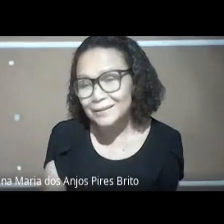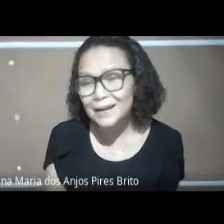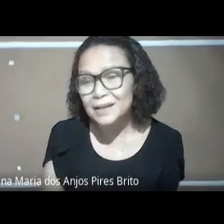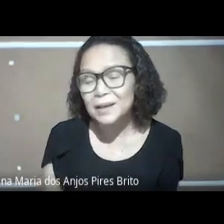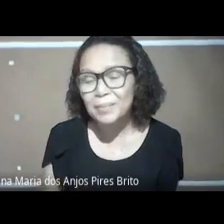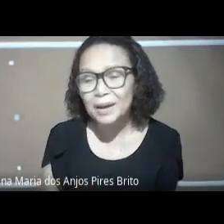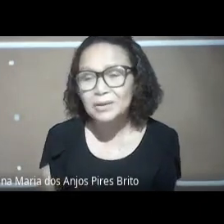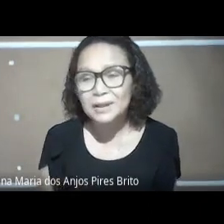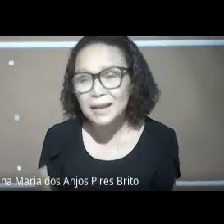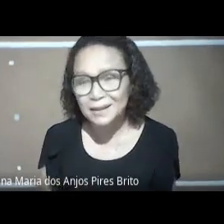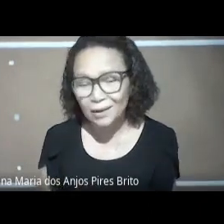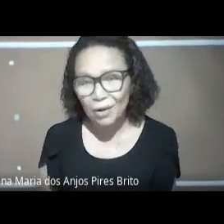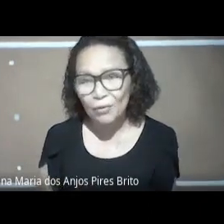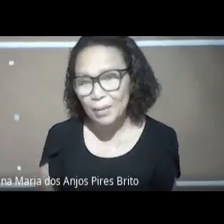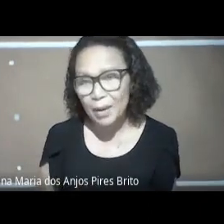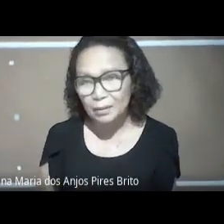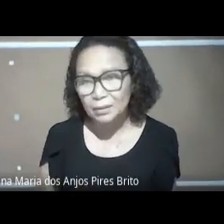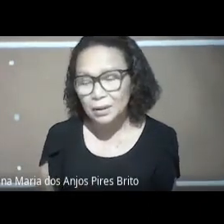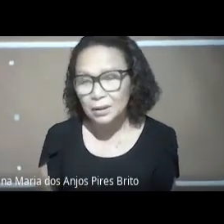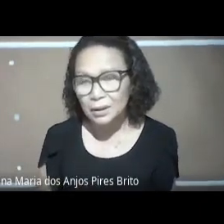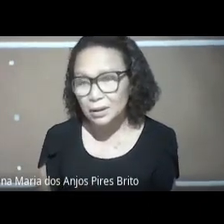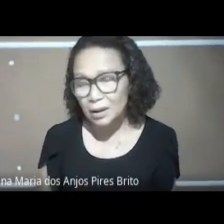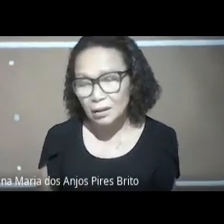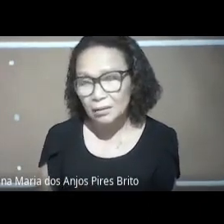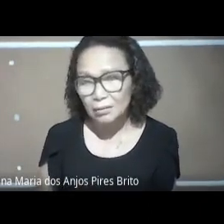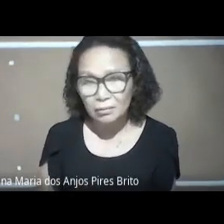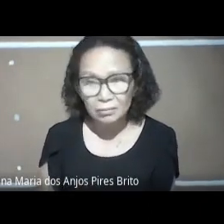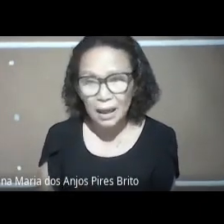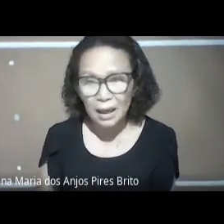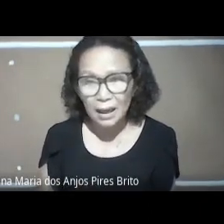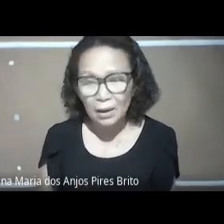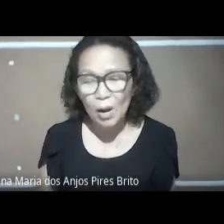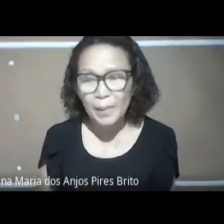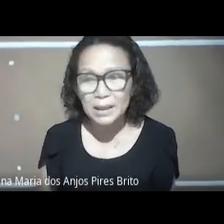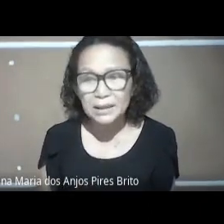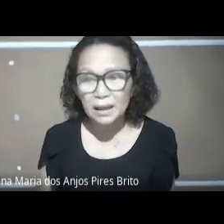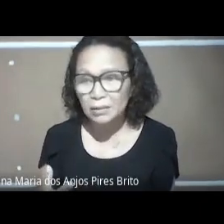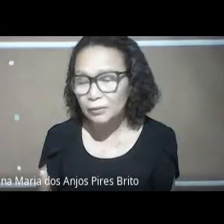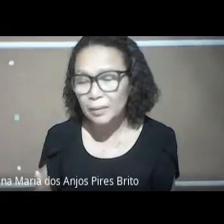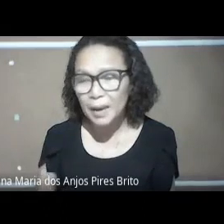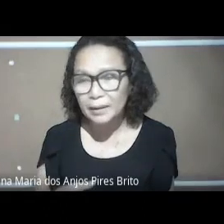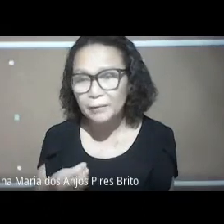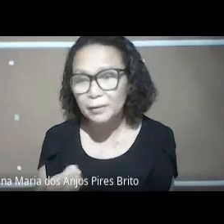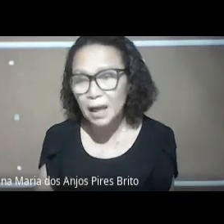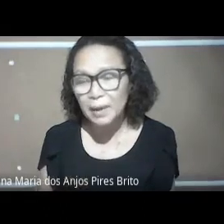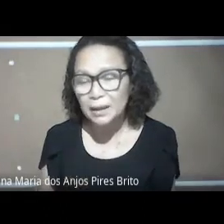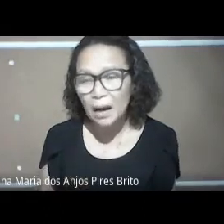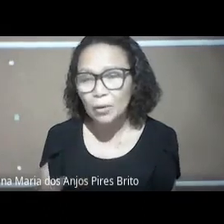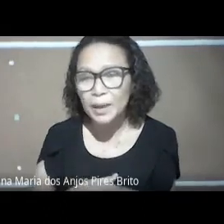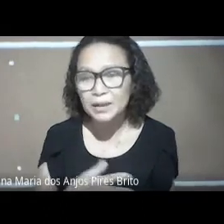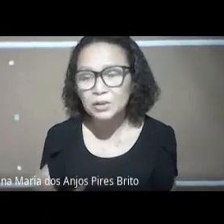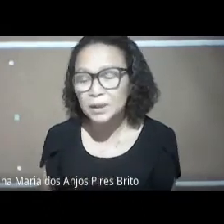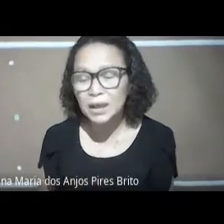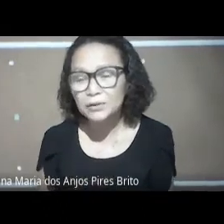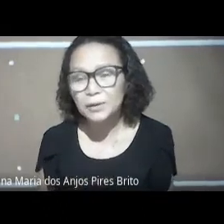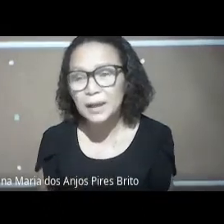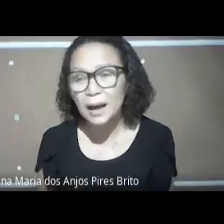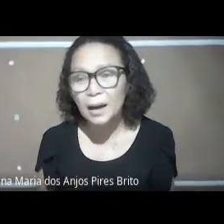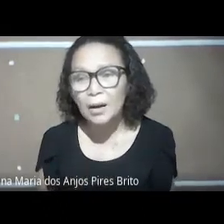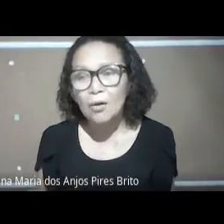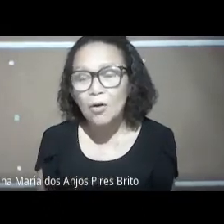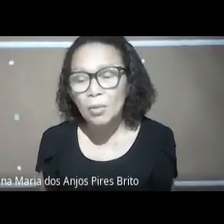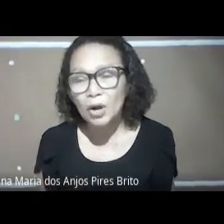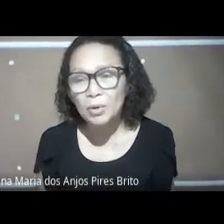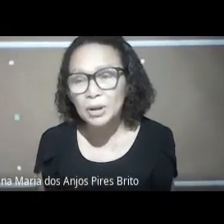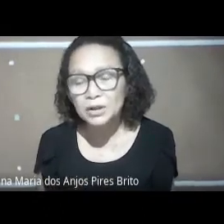e que não seja pela utilização do alfabeto. Então, o aprendizado do alfabeto é fundamental. Eu preciso me